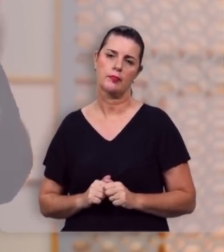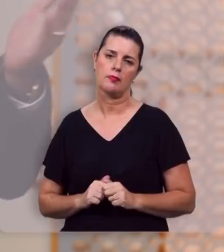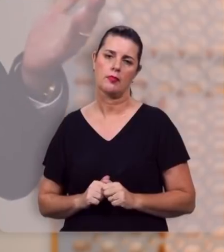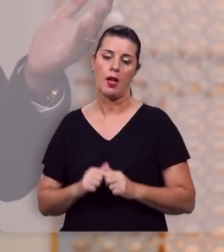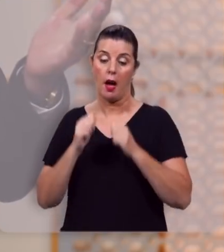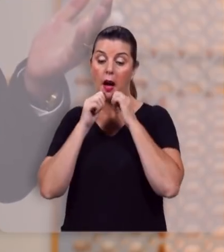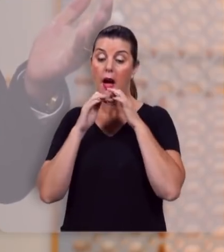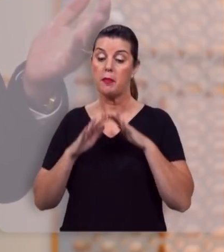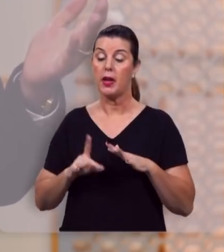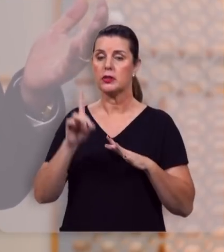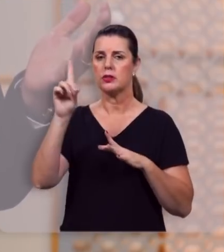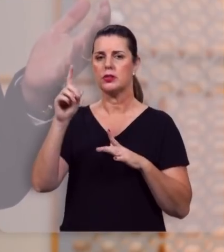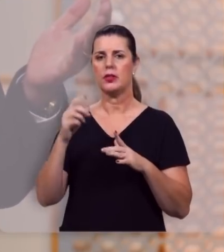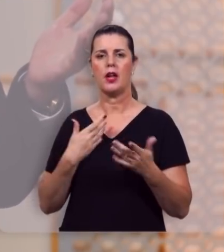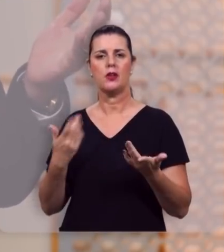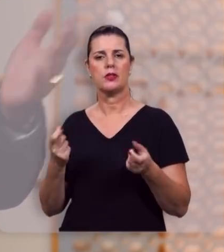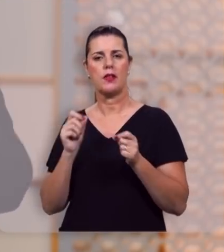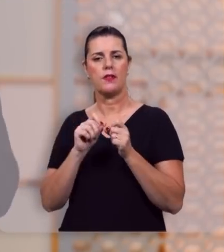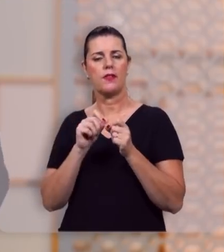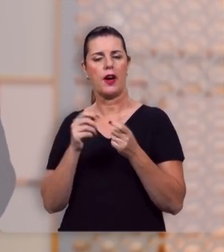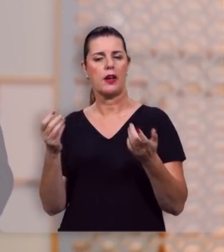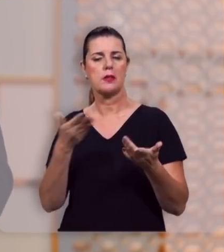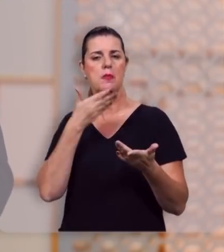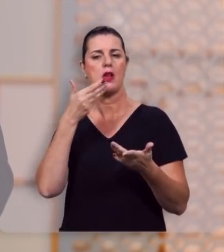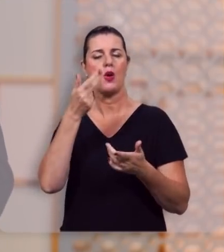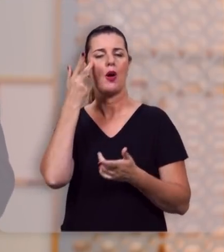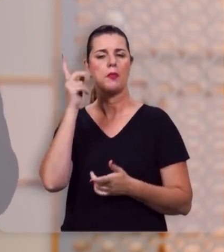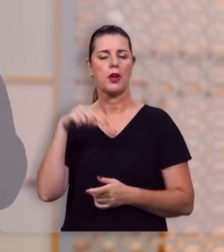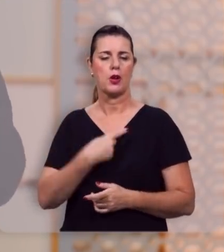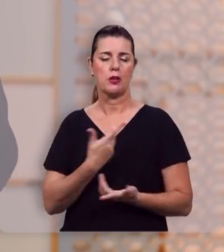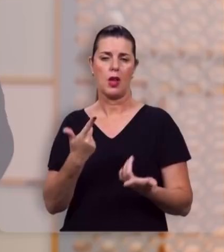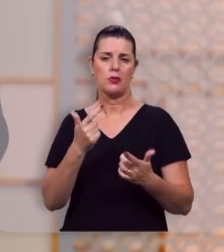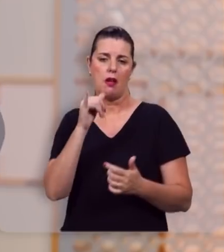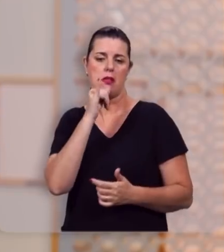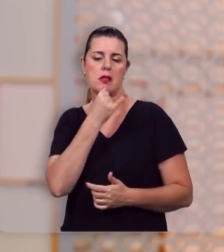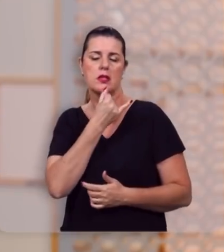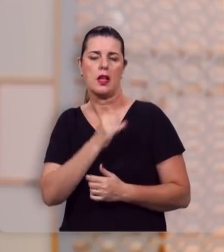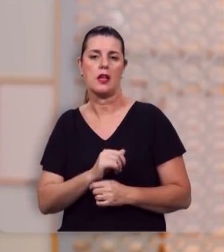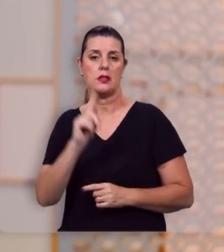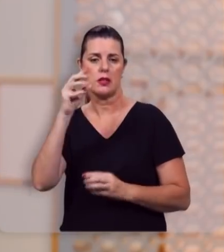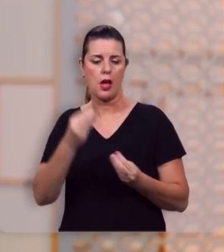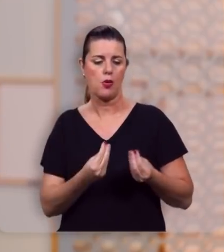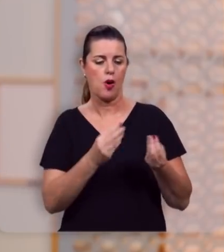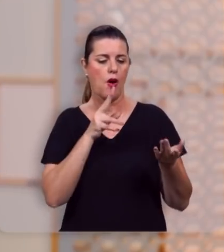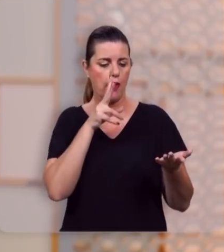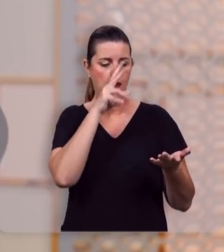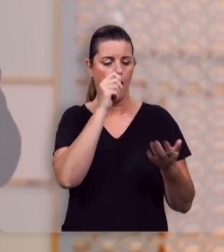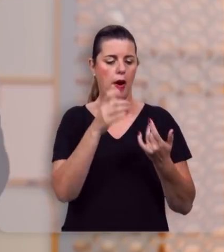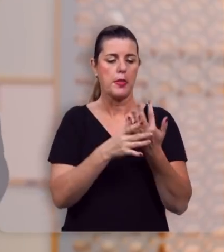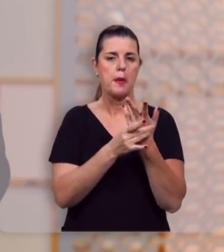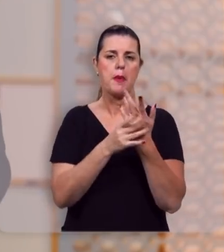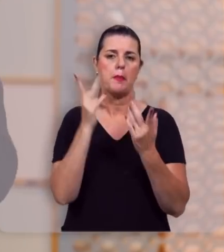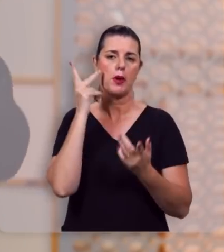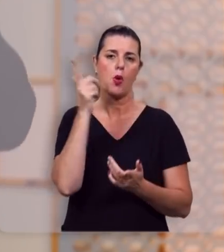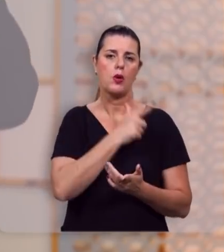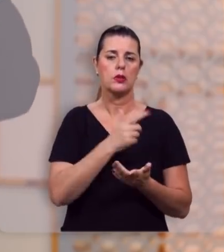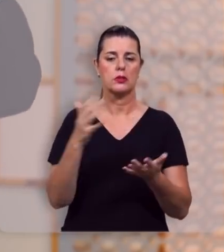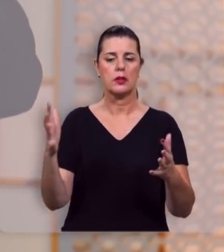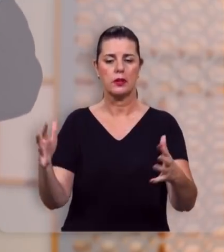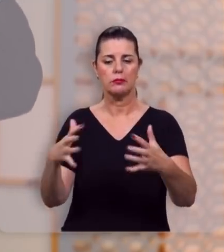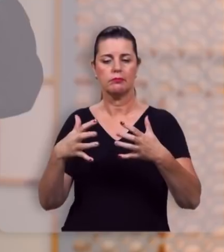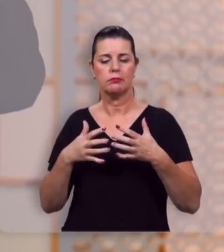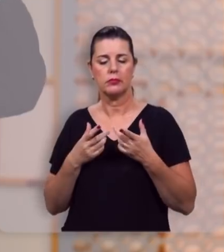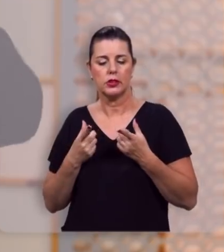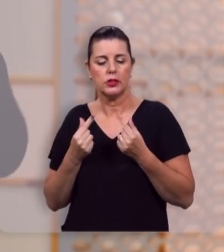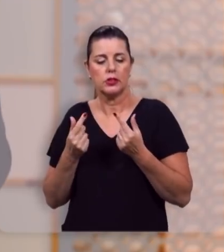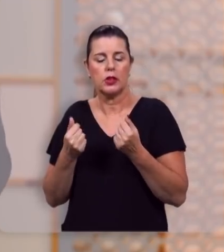É a bênção de Deus que enriquece e com ela não tem desgosto. É Deus quem fortalece as nossas mãos para adquirirmos riquezas.